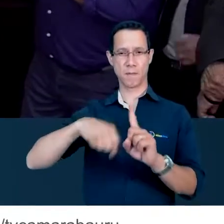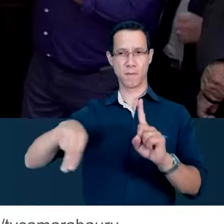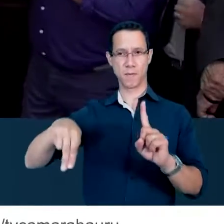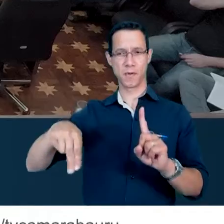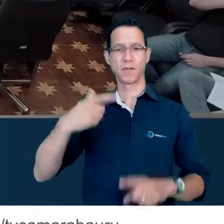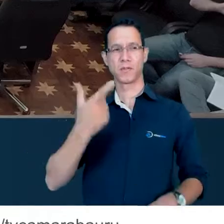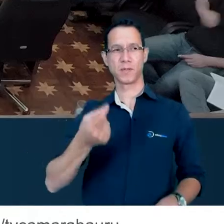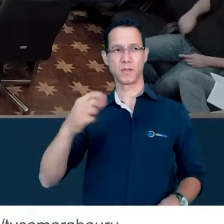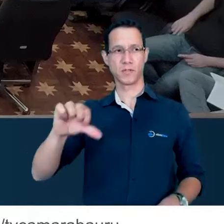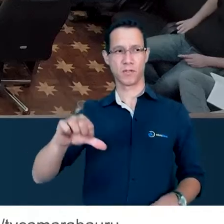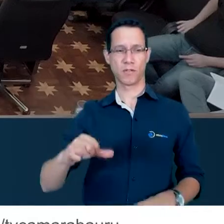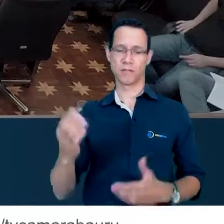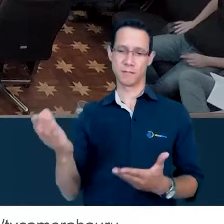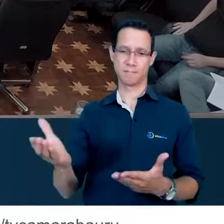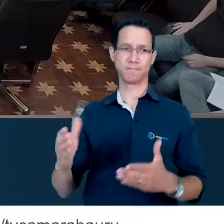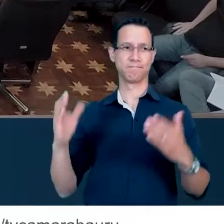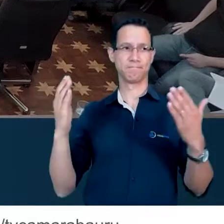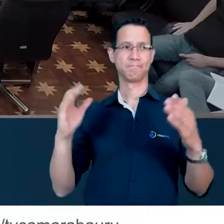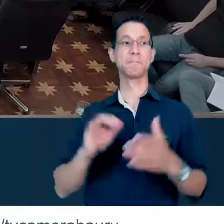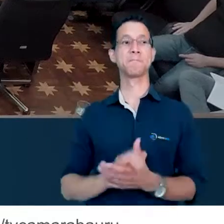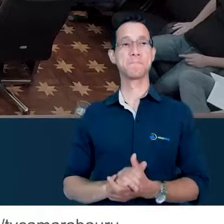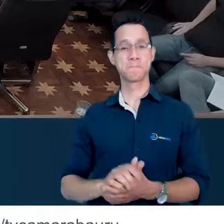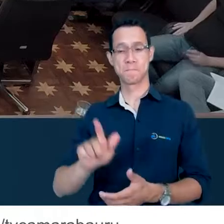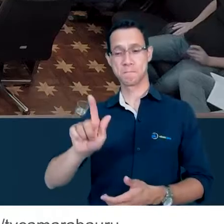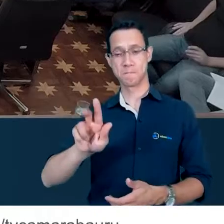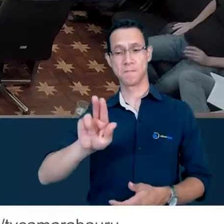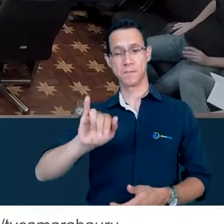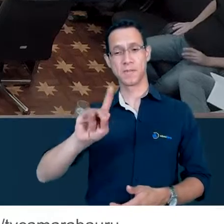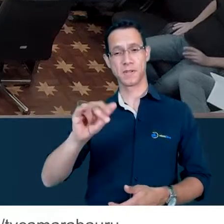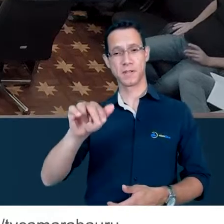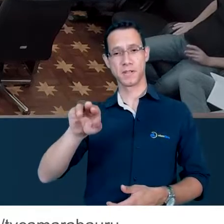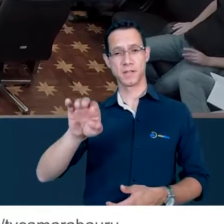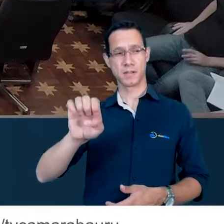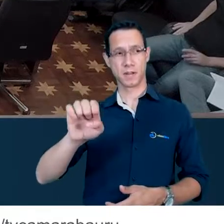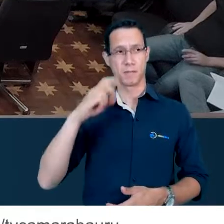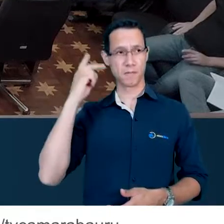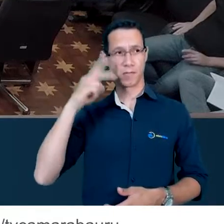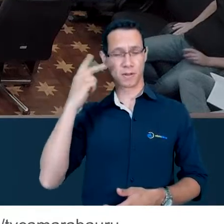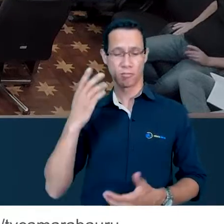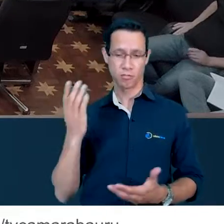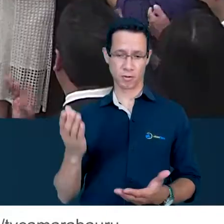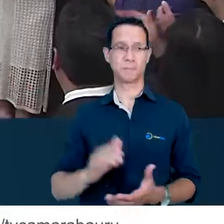novembro de 2019. Assina. Assina. Guilherme Berriel Cardoso, vereador.